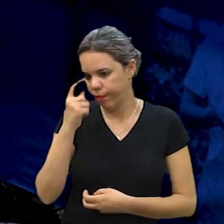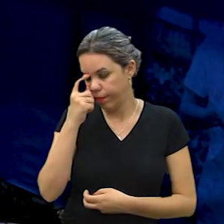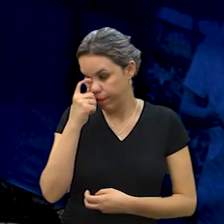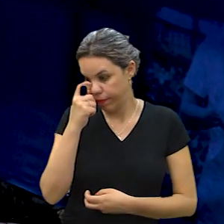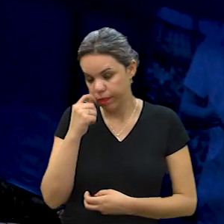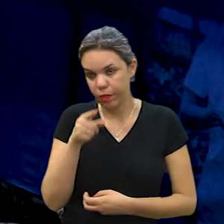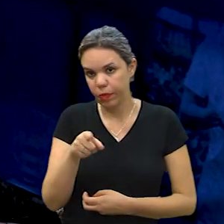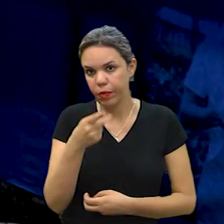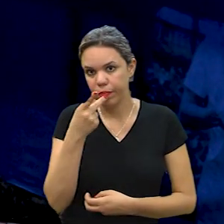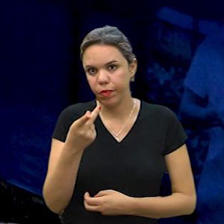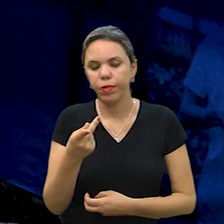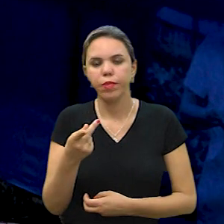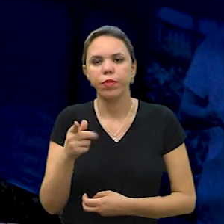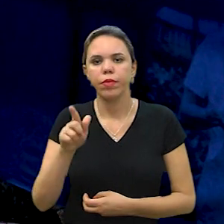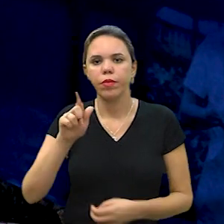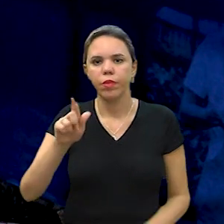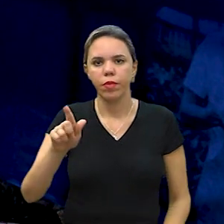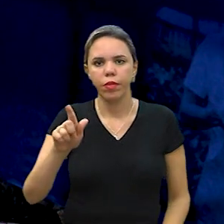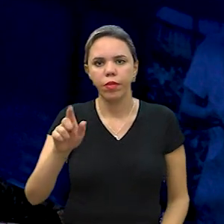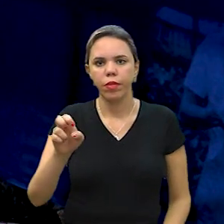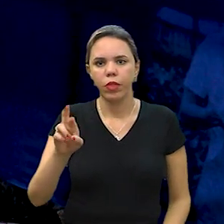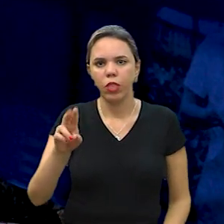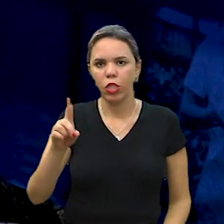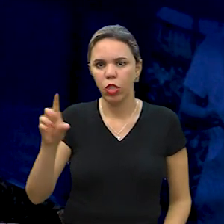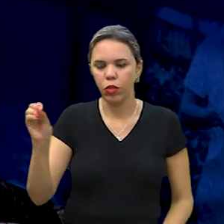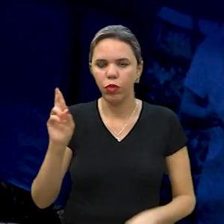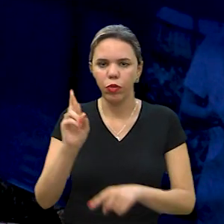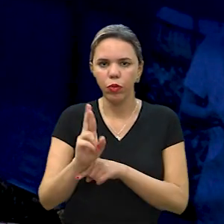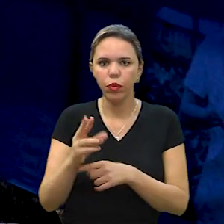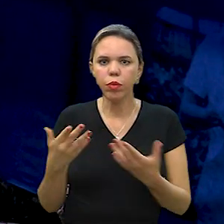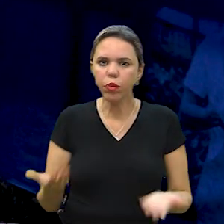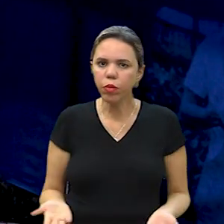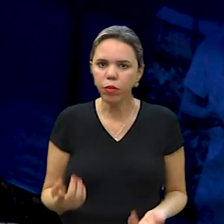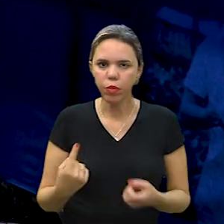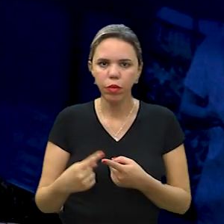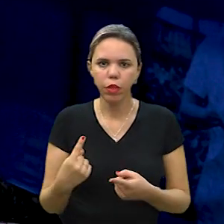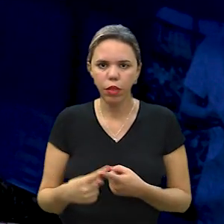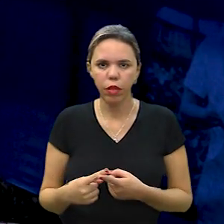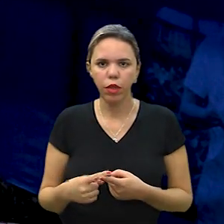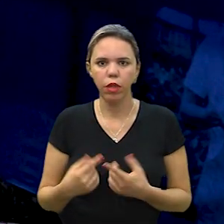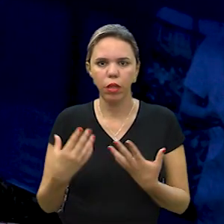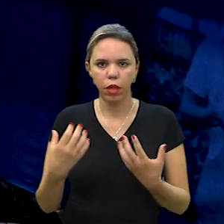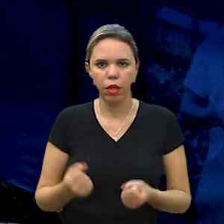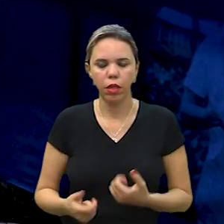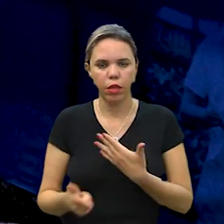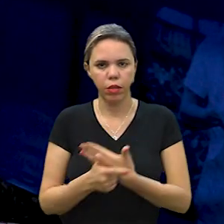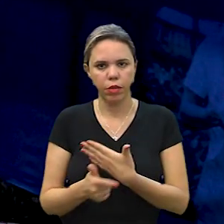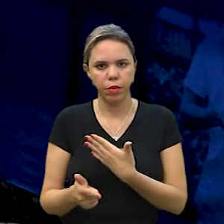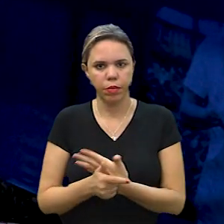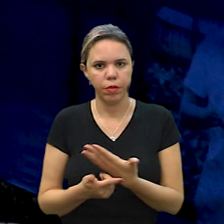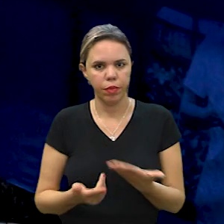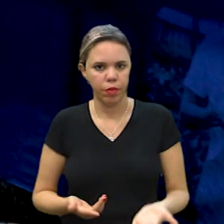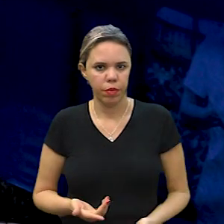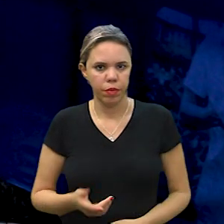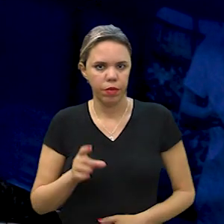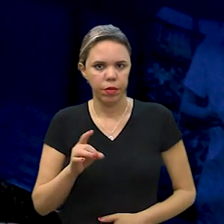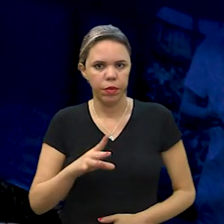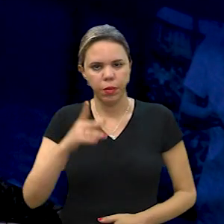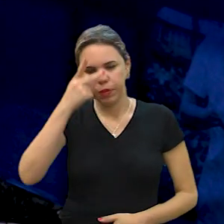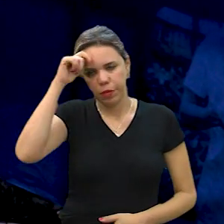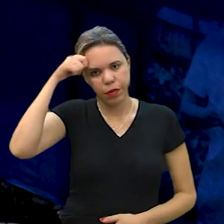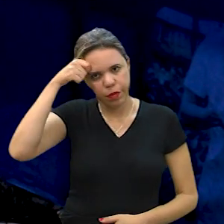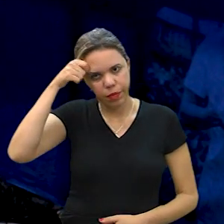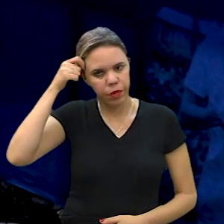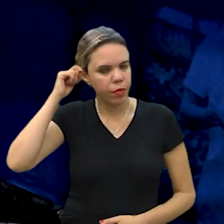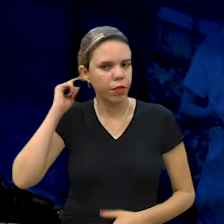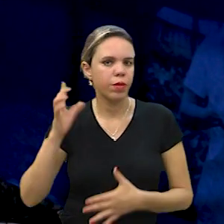Aliás, como você falou de Geraldo Rufino, né? Geraldo Rufino para nós é uma referência. Por quê? Porque ele assume o seu papel, né? Não só na